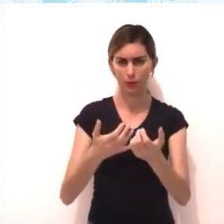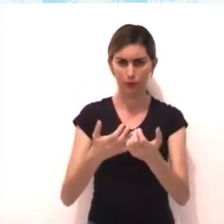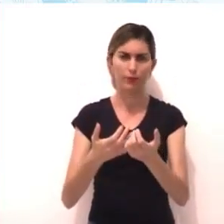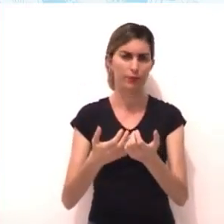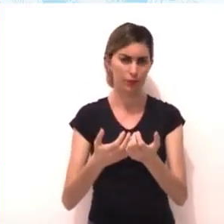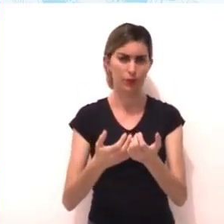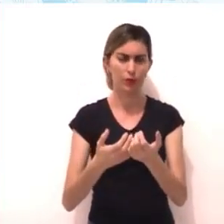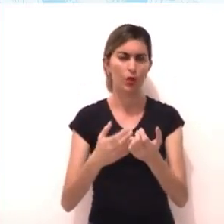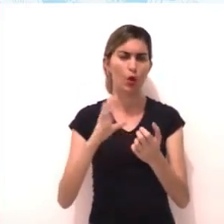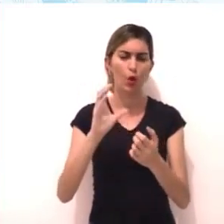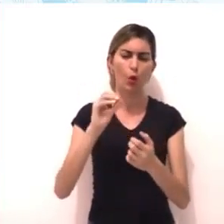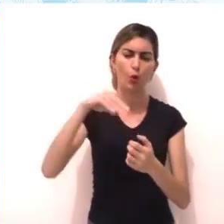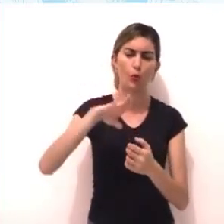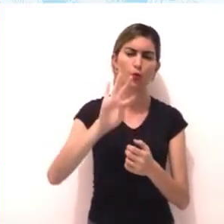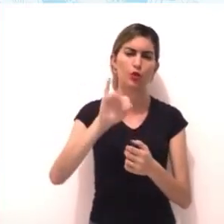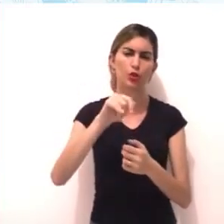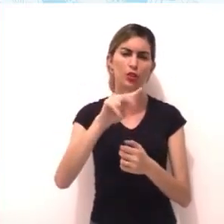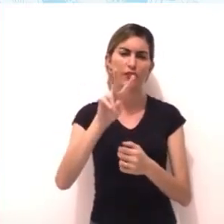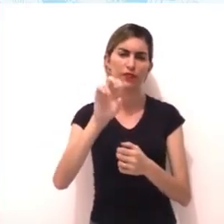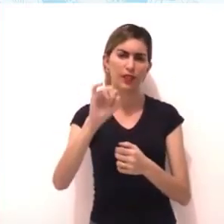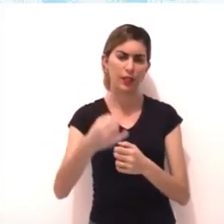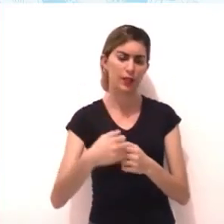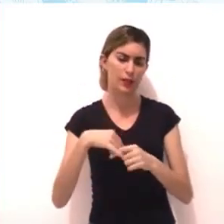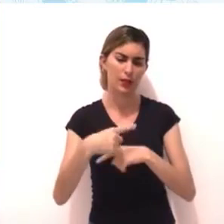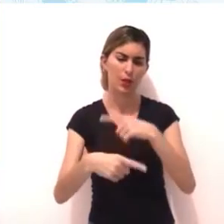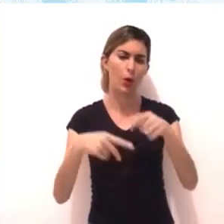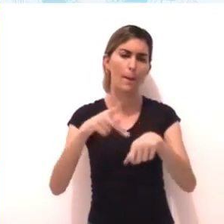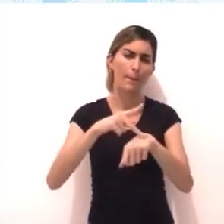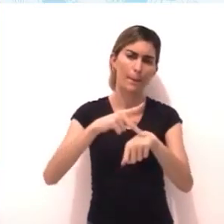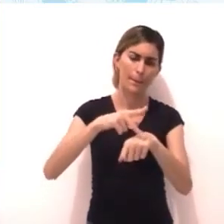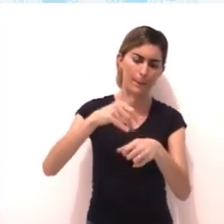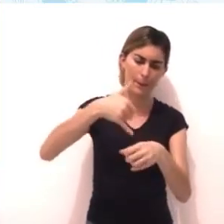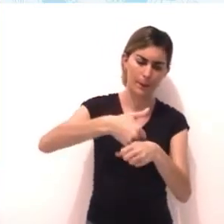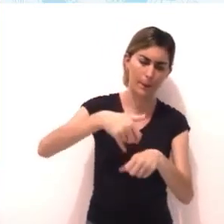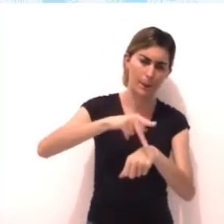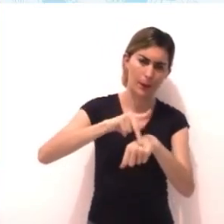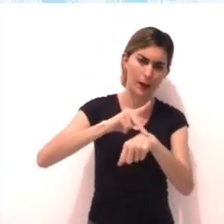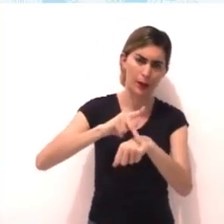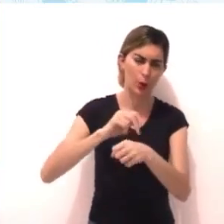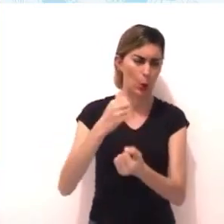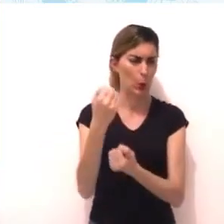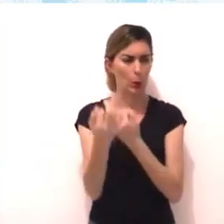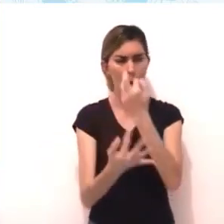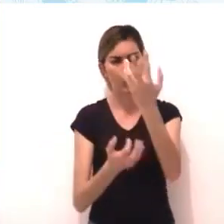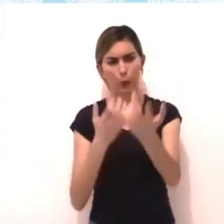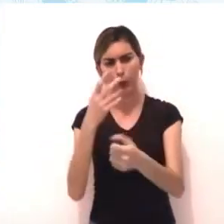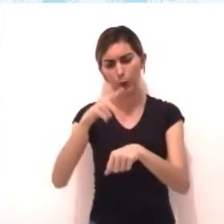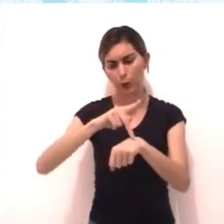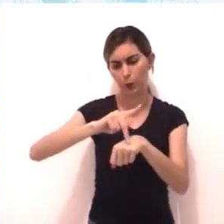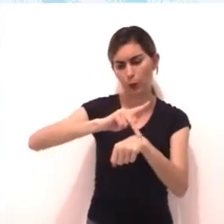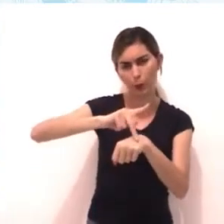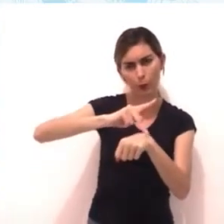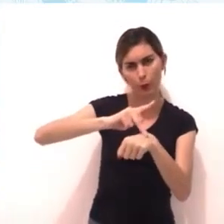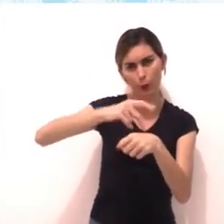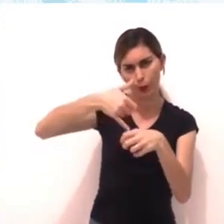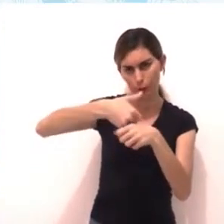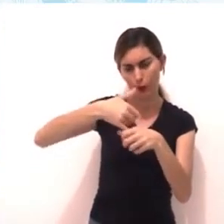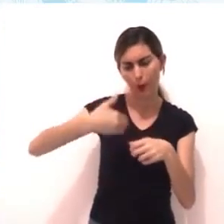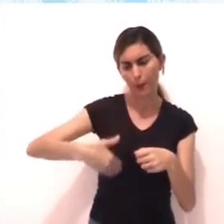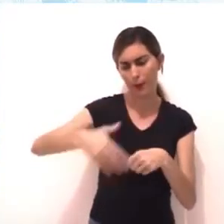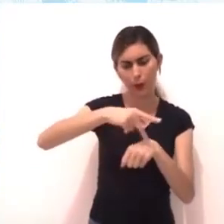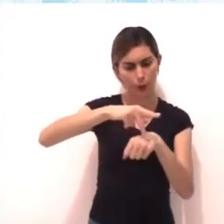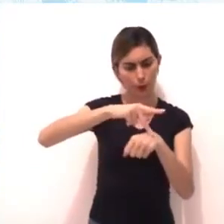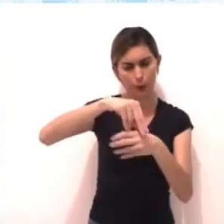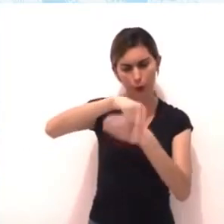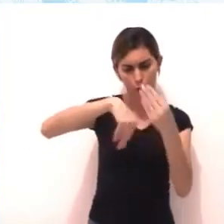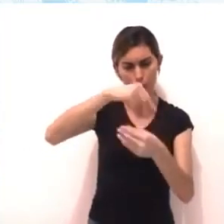fósseis. Combustíveis fósseis são aqueles derivados do petróleo, tá, gente? Petróleo, a partir do petróleo